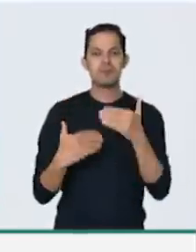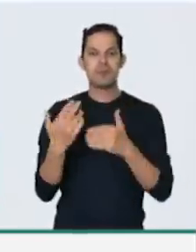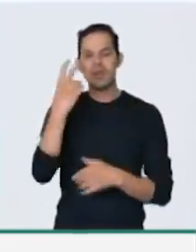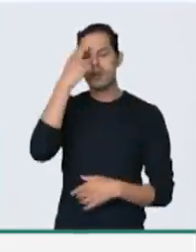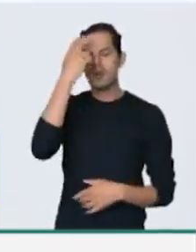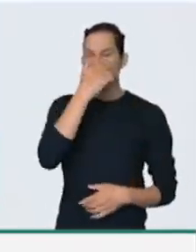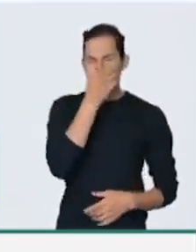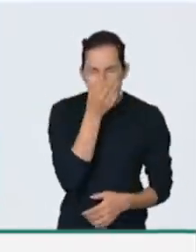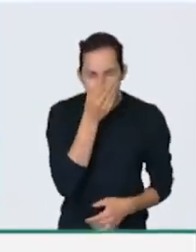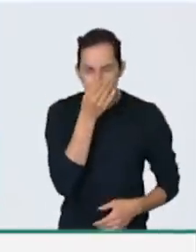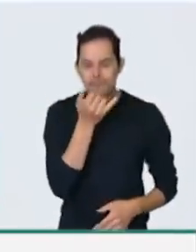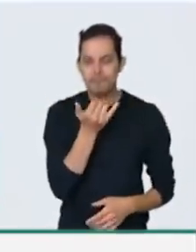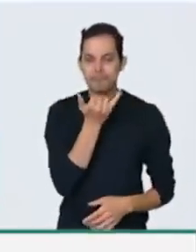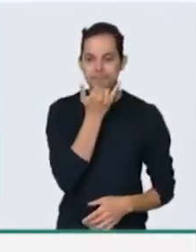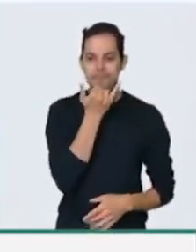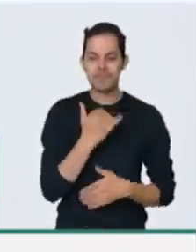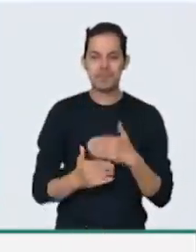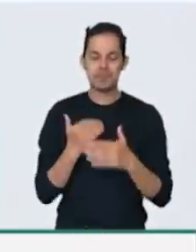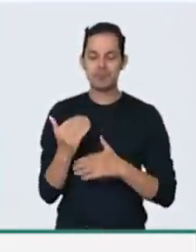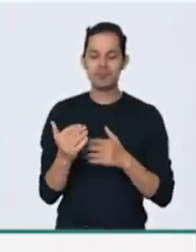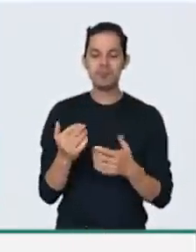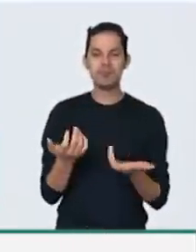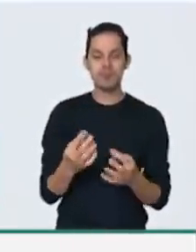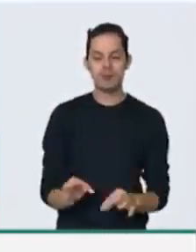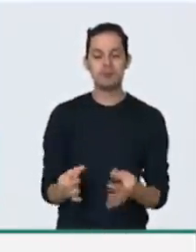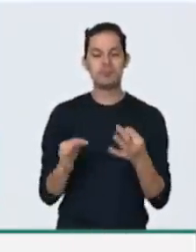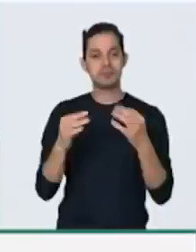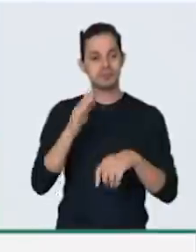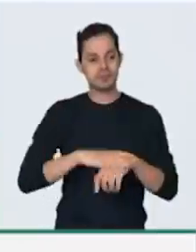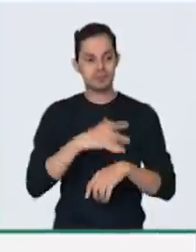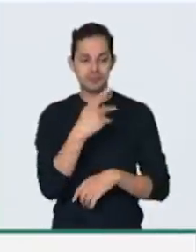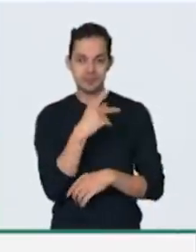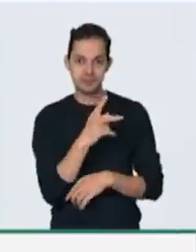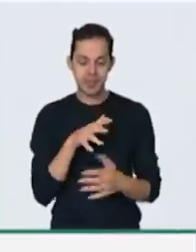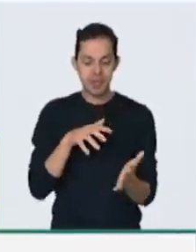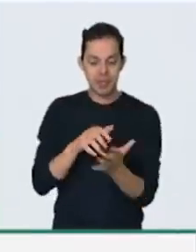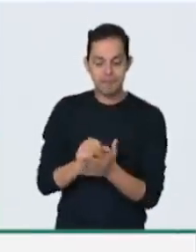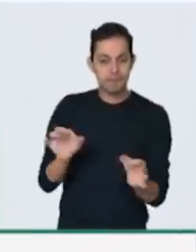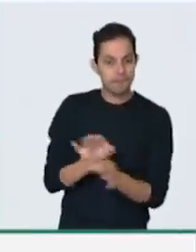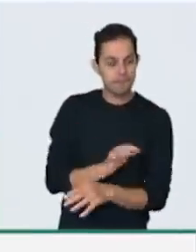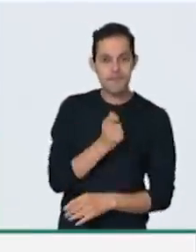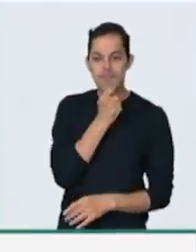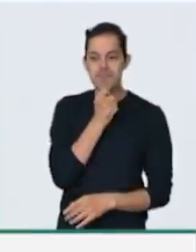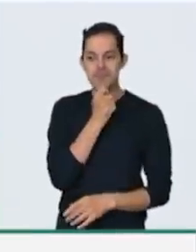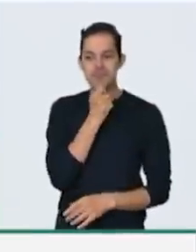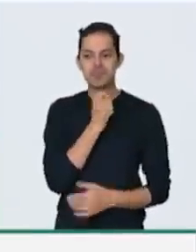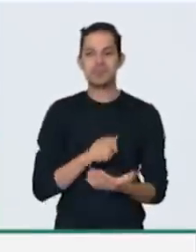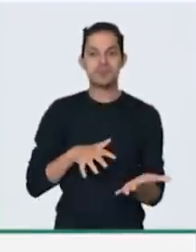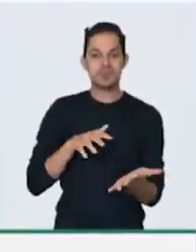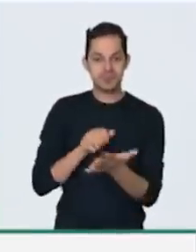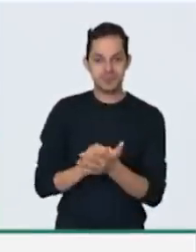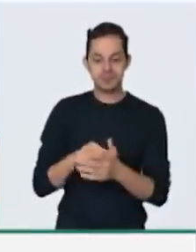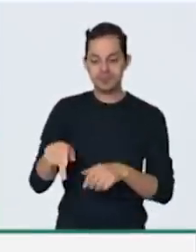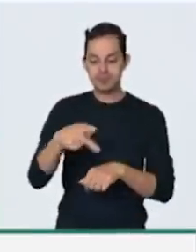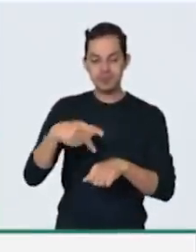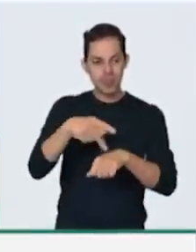daquele desenvolvimento industrial, daquele desenvolvimento tecnológico dele, antes de obter o registro definitivo. O registro definitivo em qualquer país do mundo é uma coisa